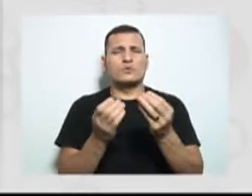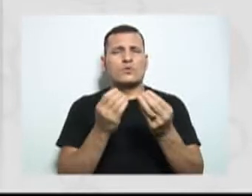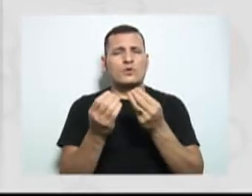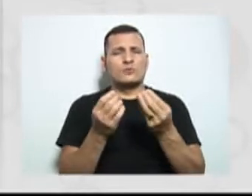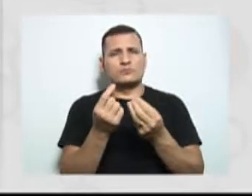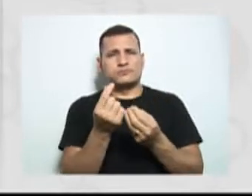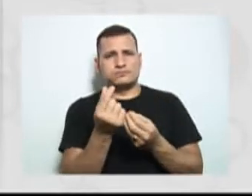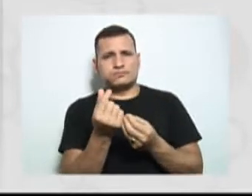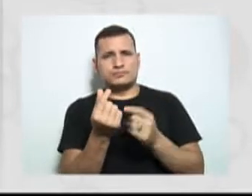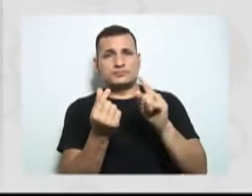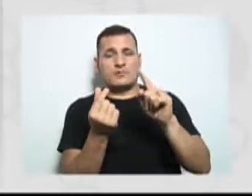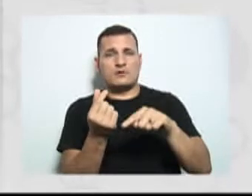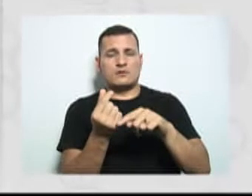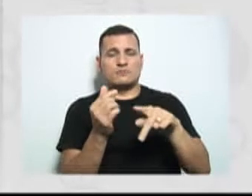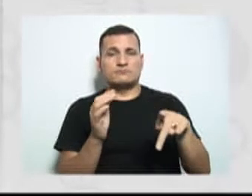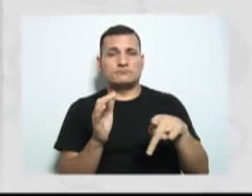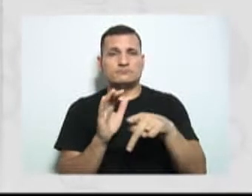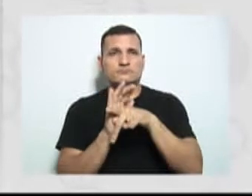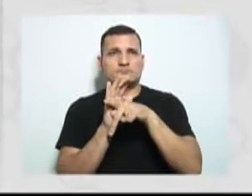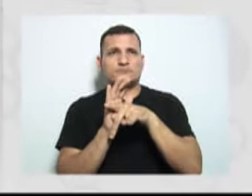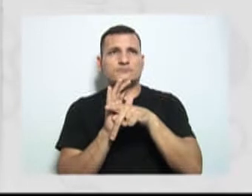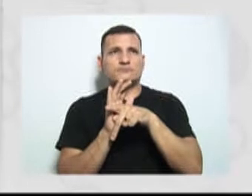são apropriados